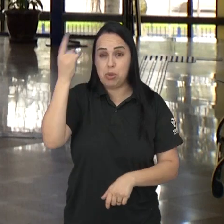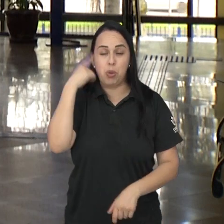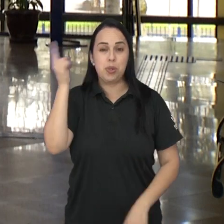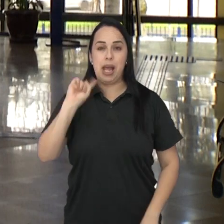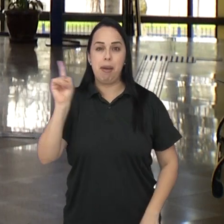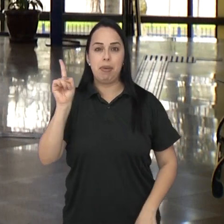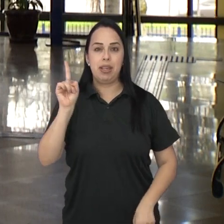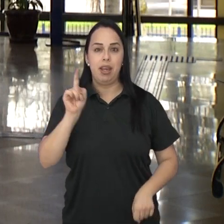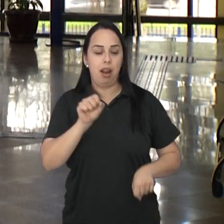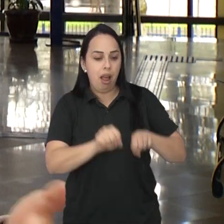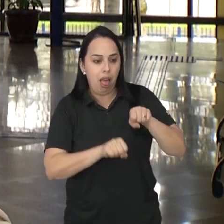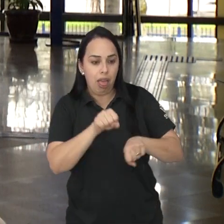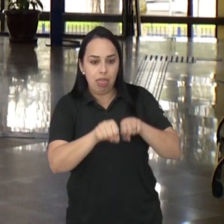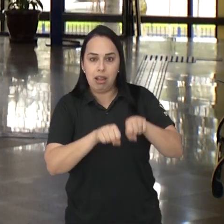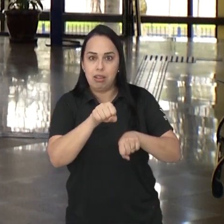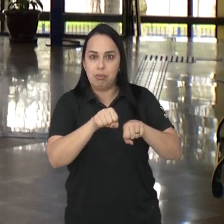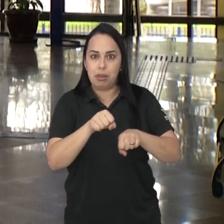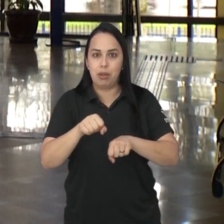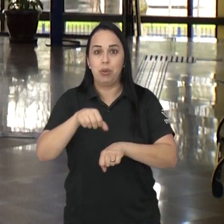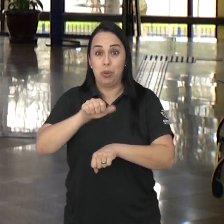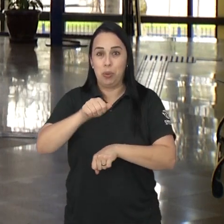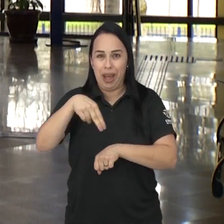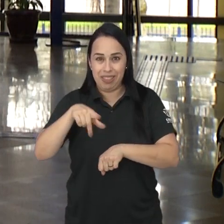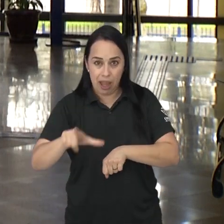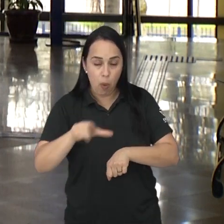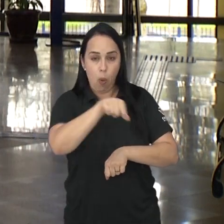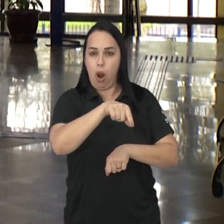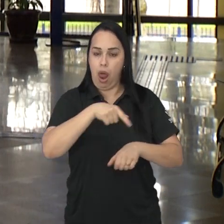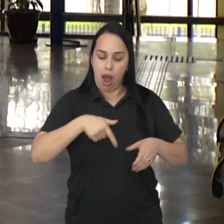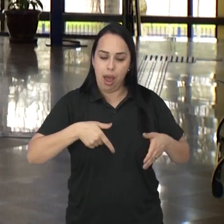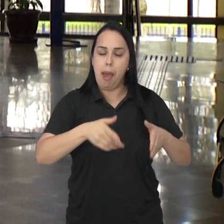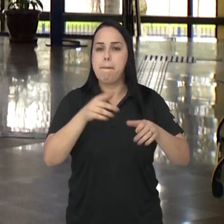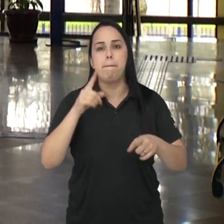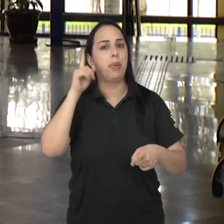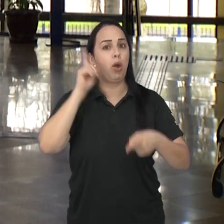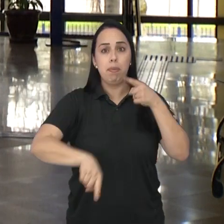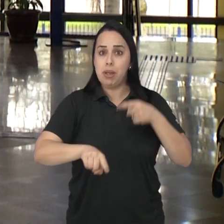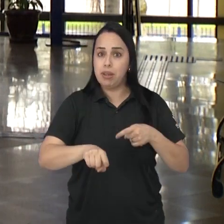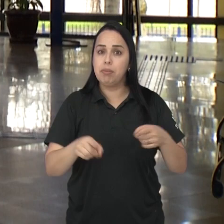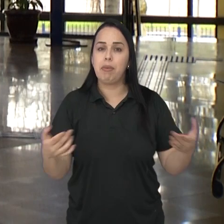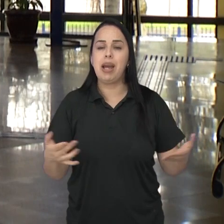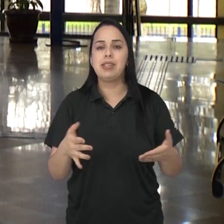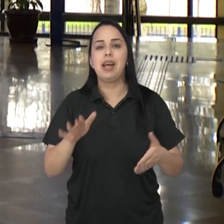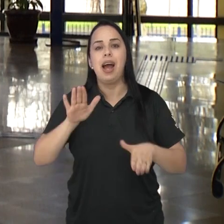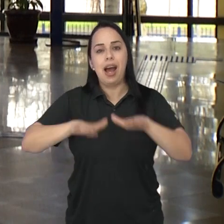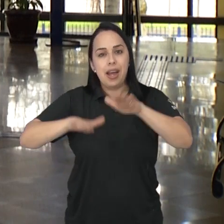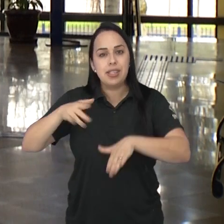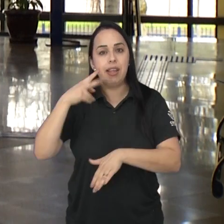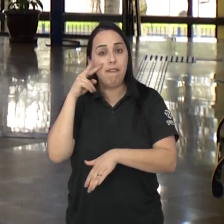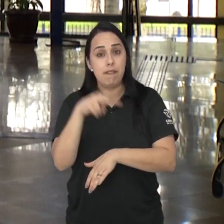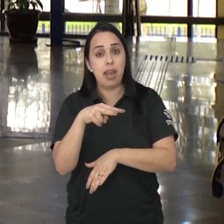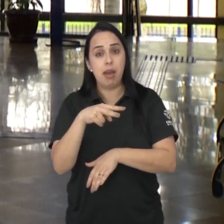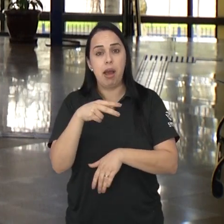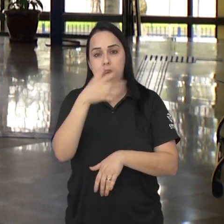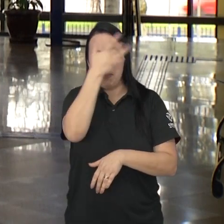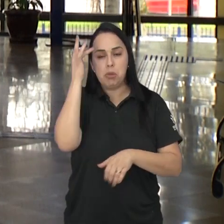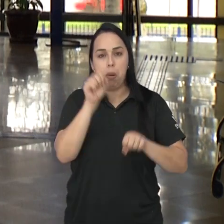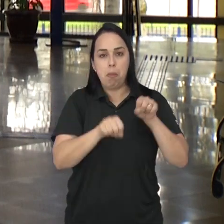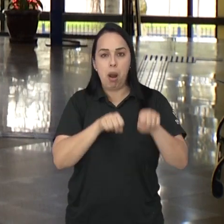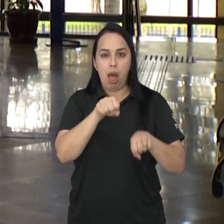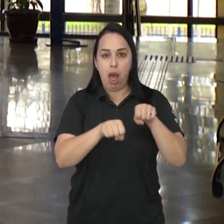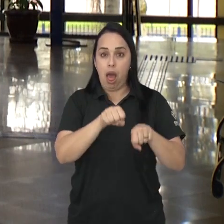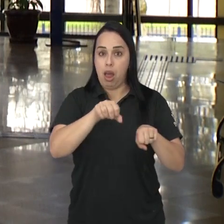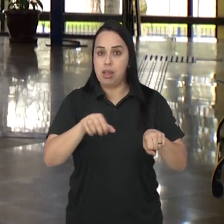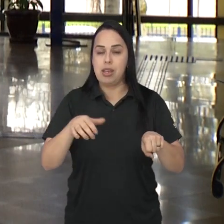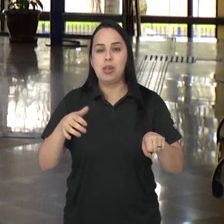para quem não sabe, andar de bicicleta no anel viário é proibido, mas volta e meia você vê alguém